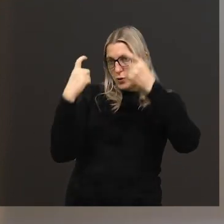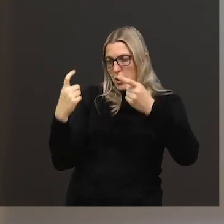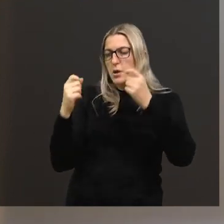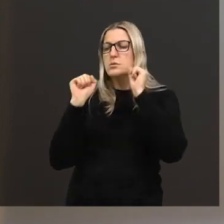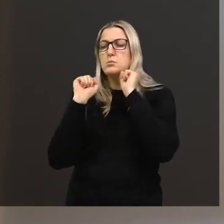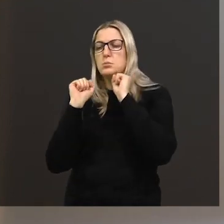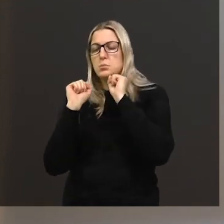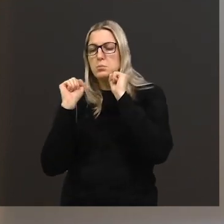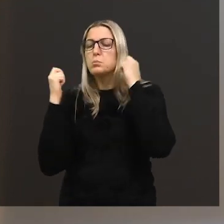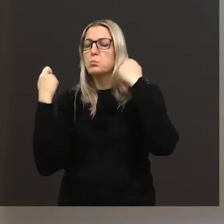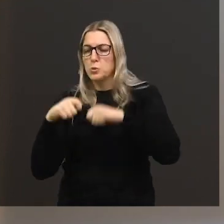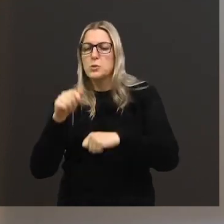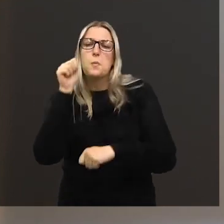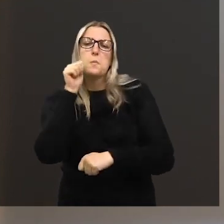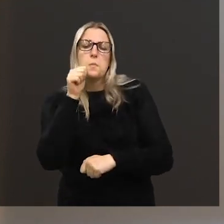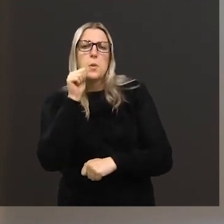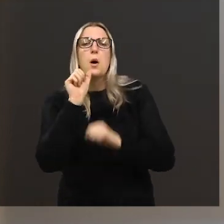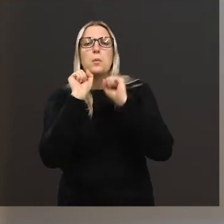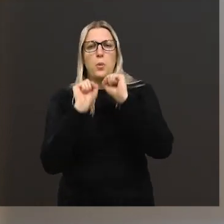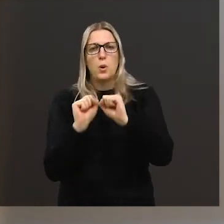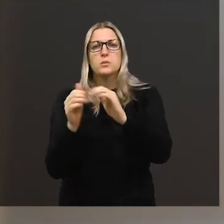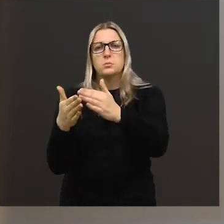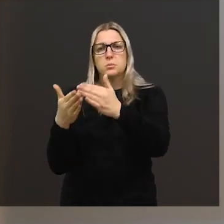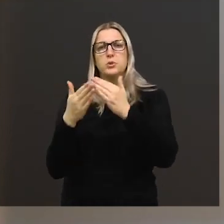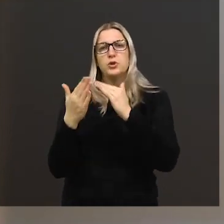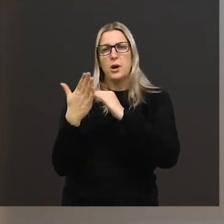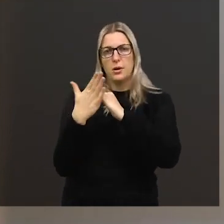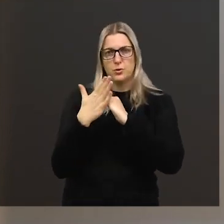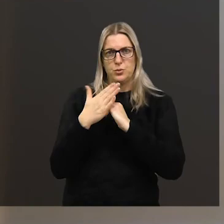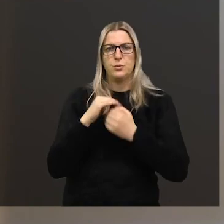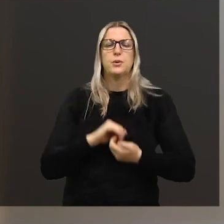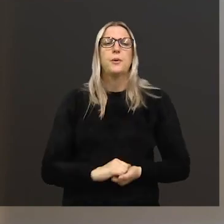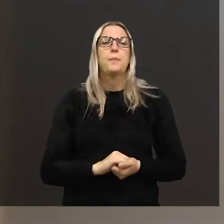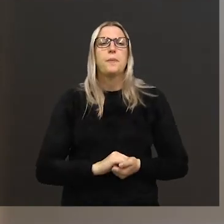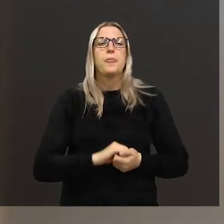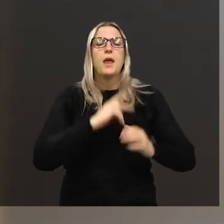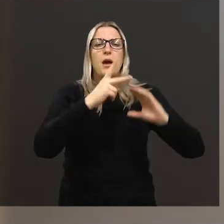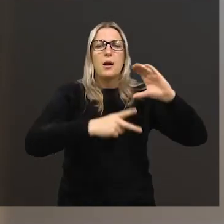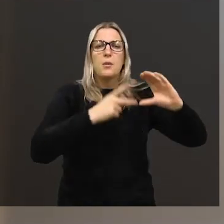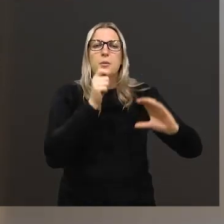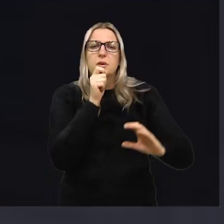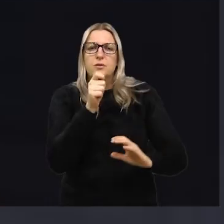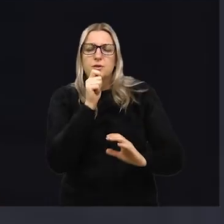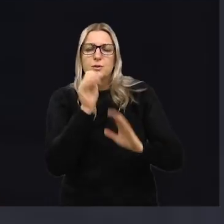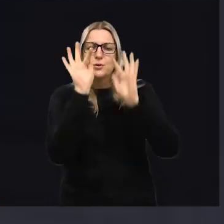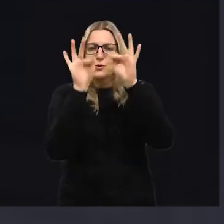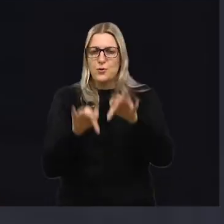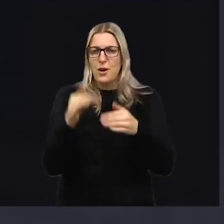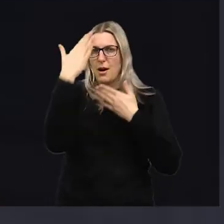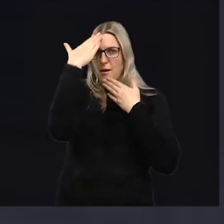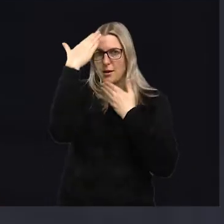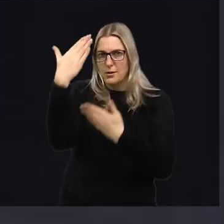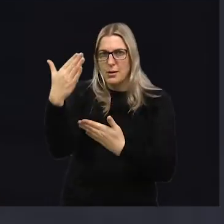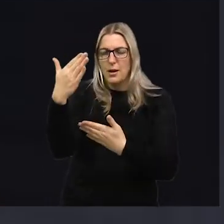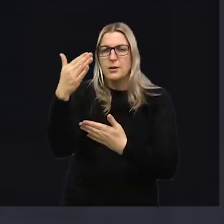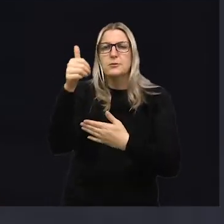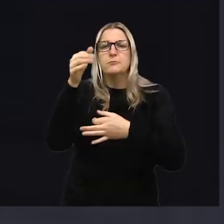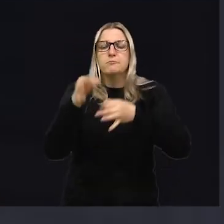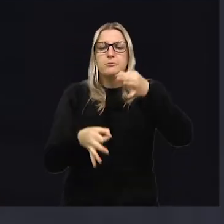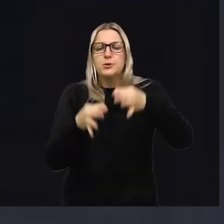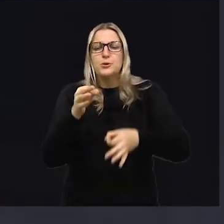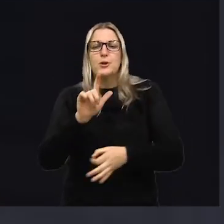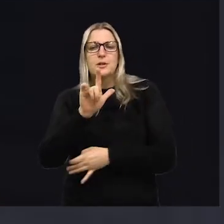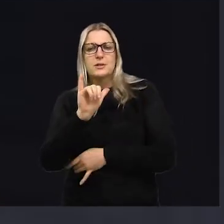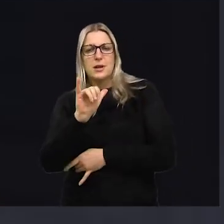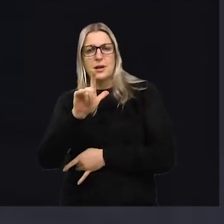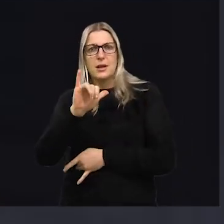está sofrendo alguma violência e possibilitar que então ela peça ajuda, peça uma medida protetiva. O Câmara Entrevista de hoje fica